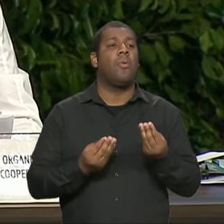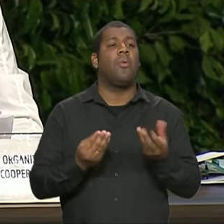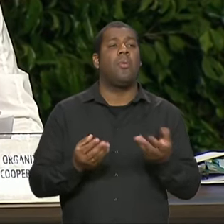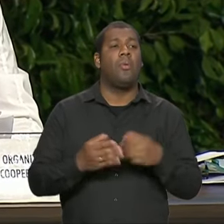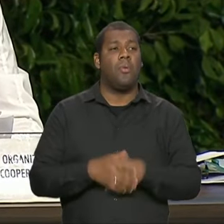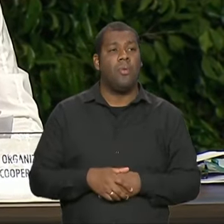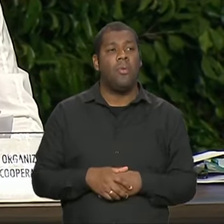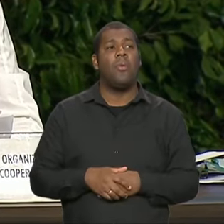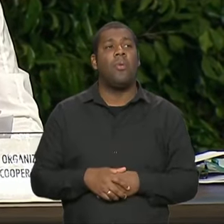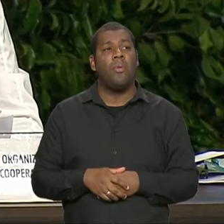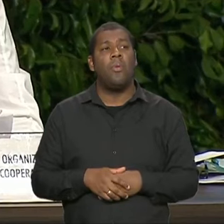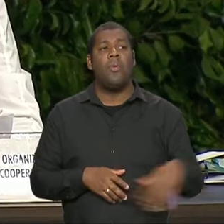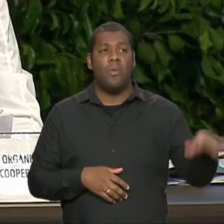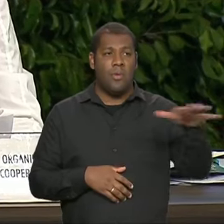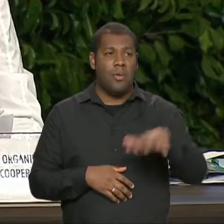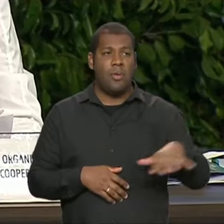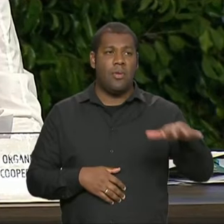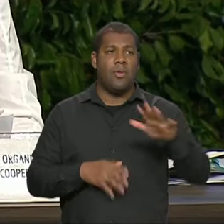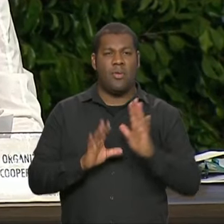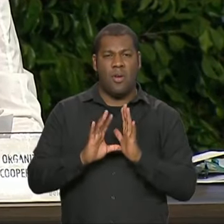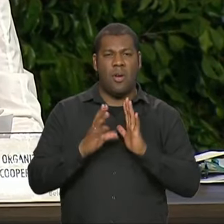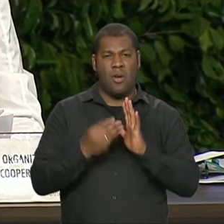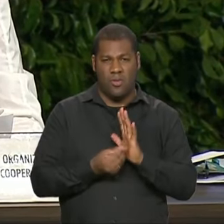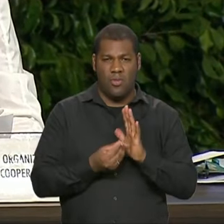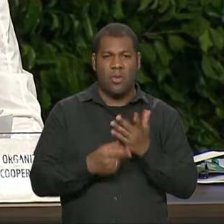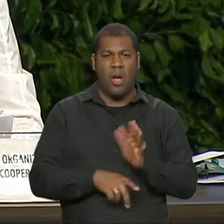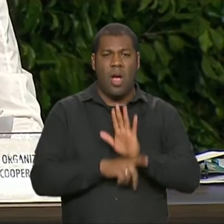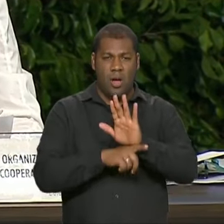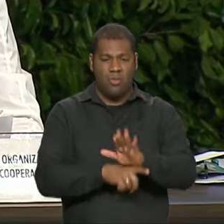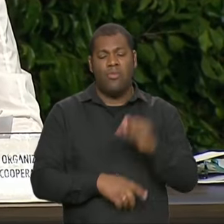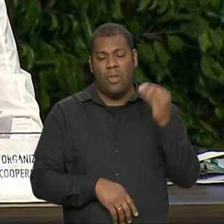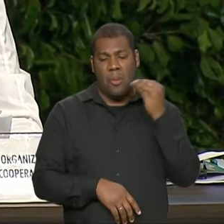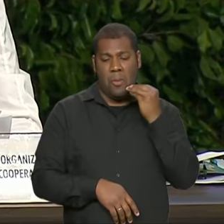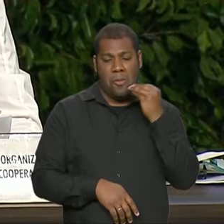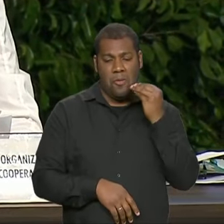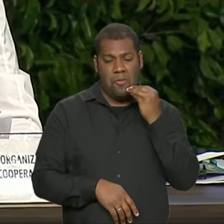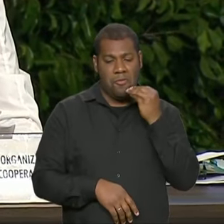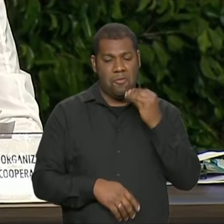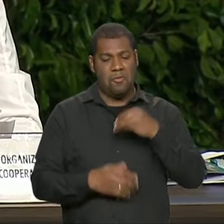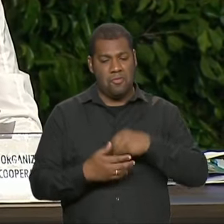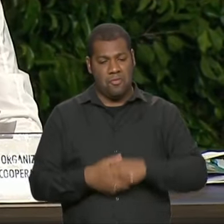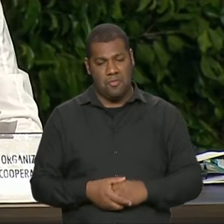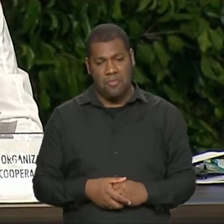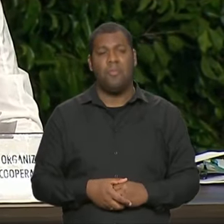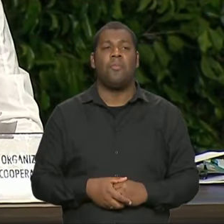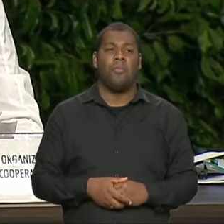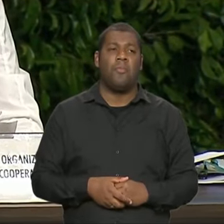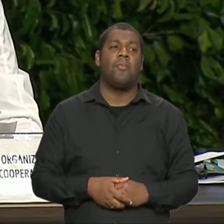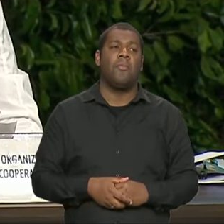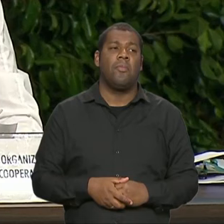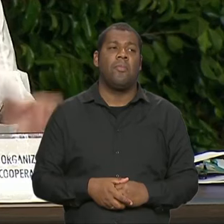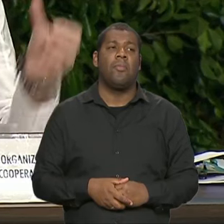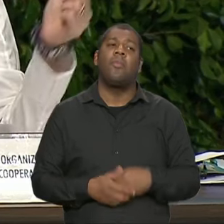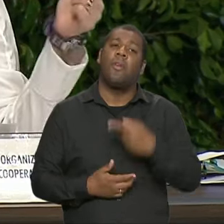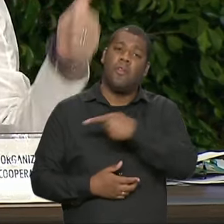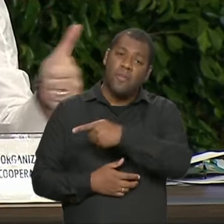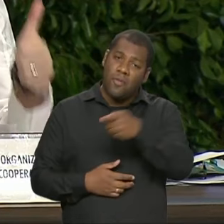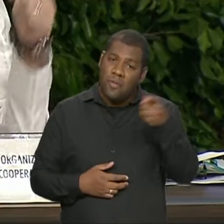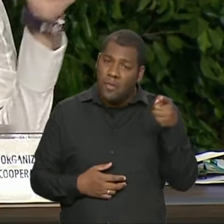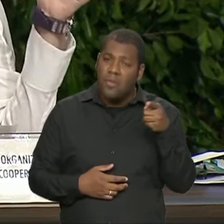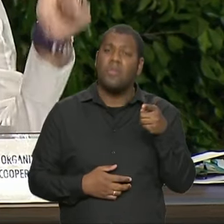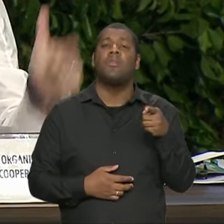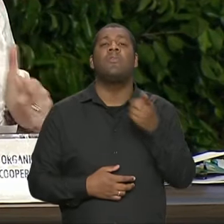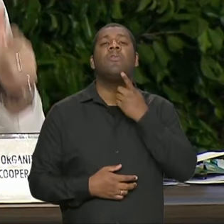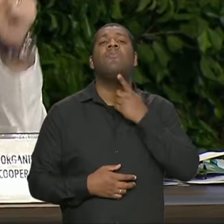uma provedora de soluções e oportunidades. Graças à vontade política de todos os senhores,